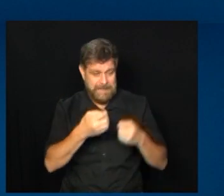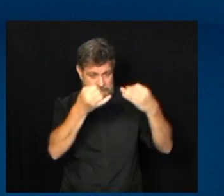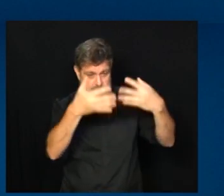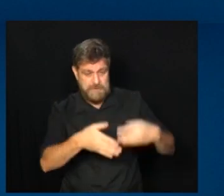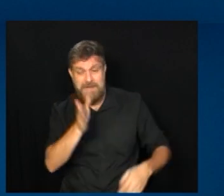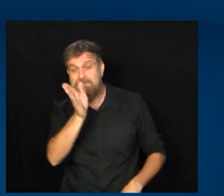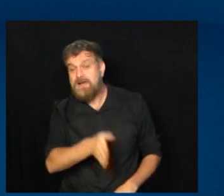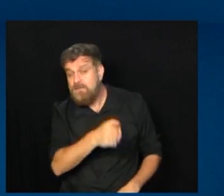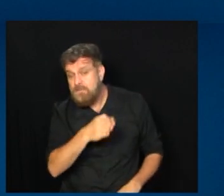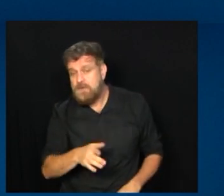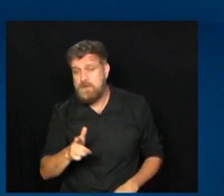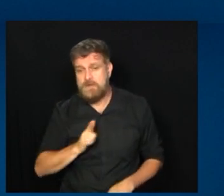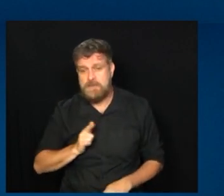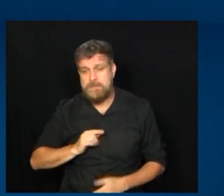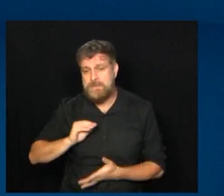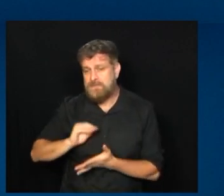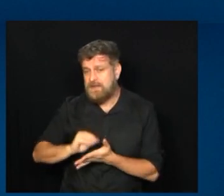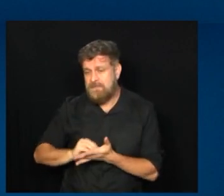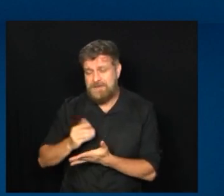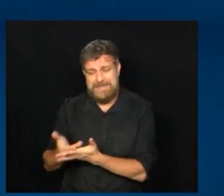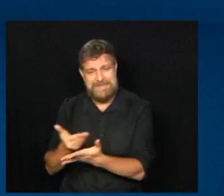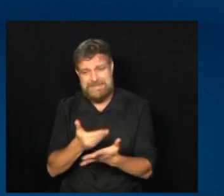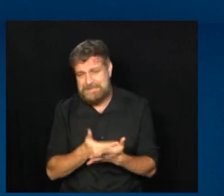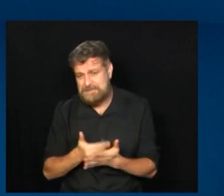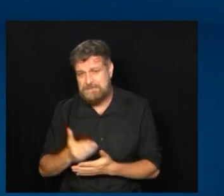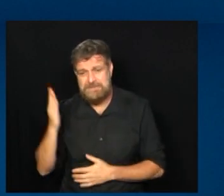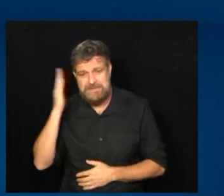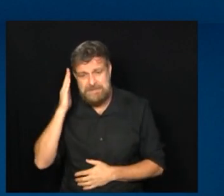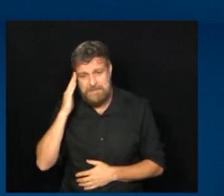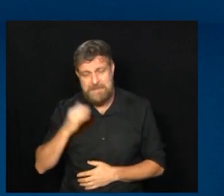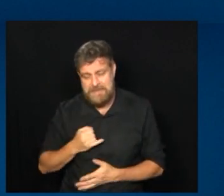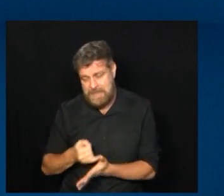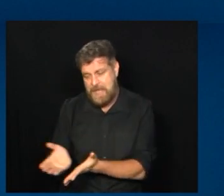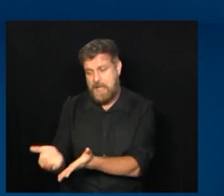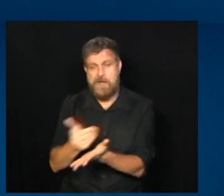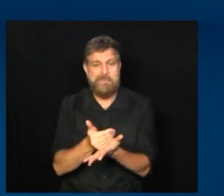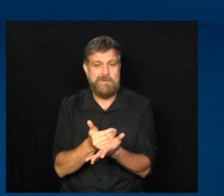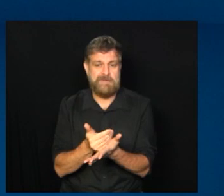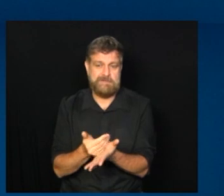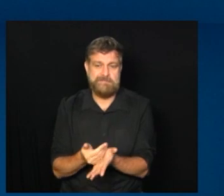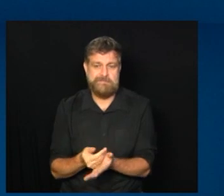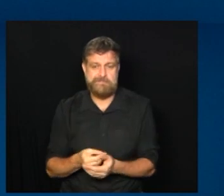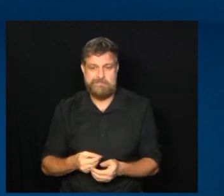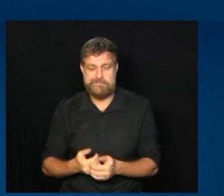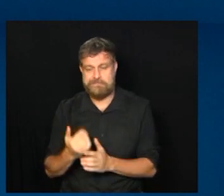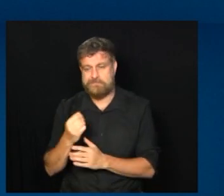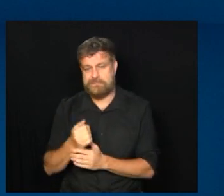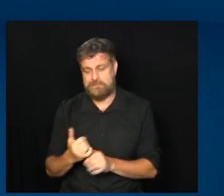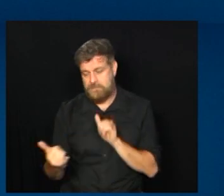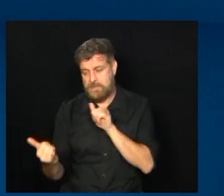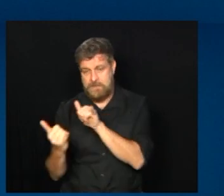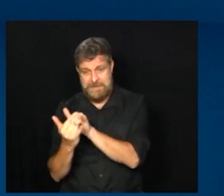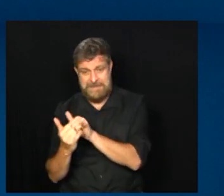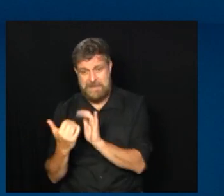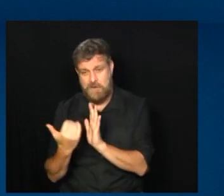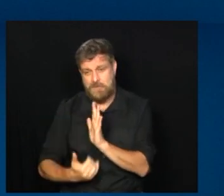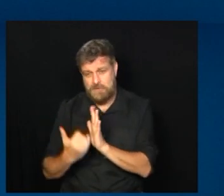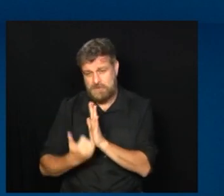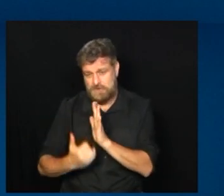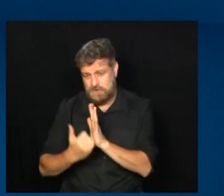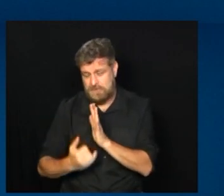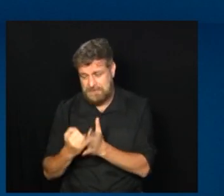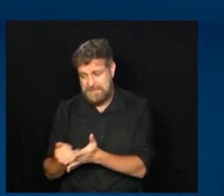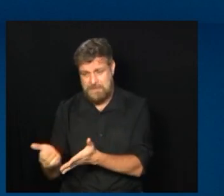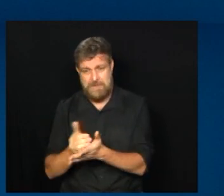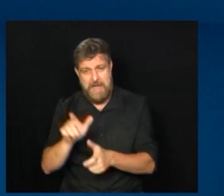veto estão a falta de estudo de impacto para que haja a renúncia fiscal proposta no projeto, com descontos de imposto para